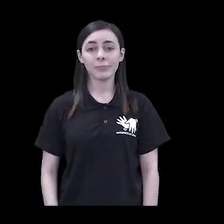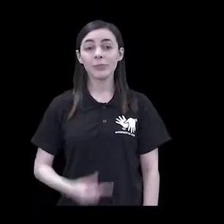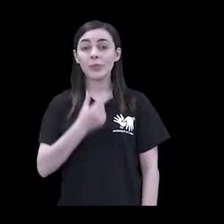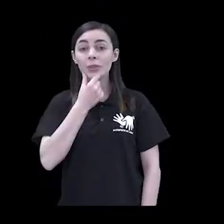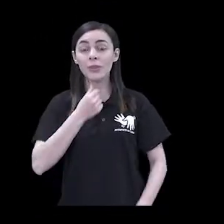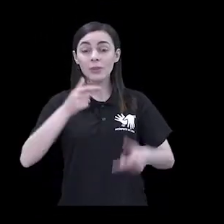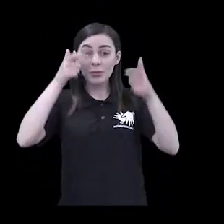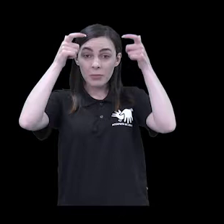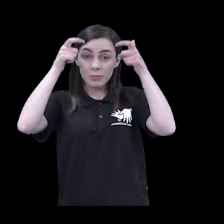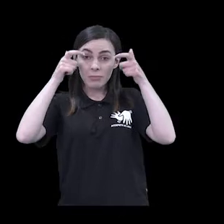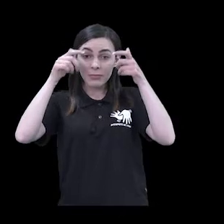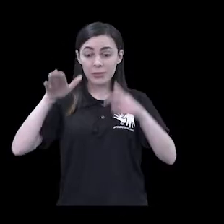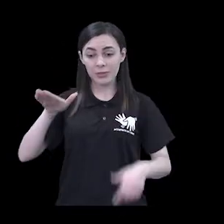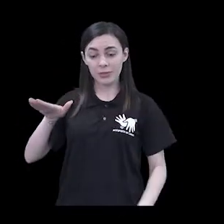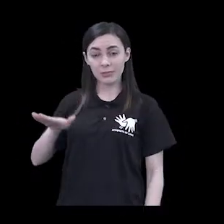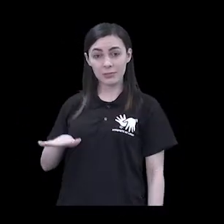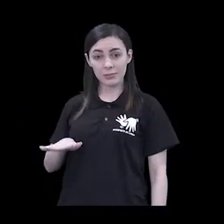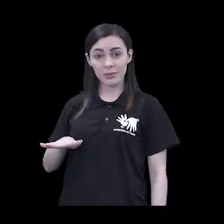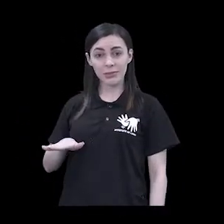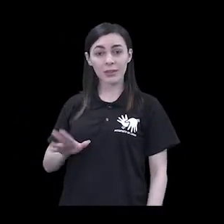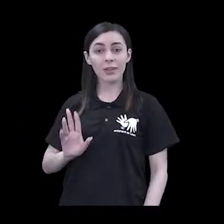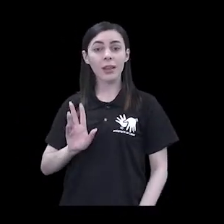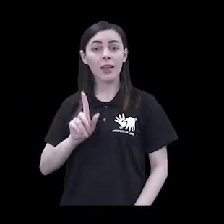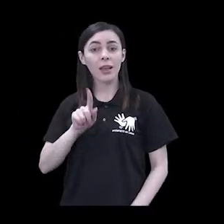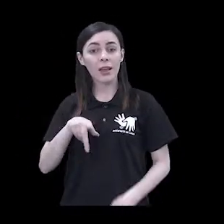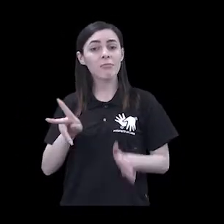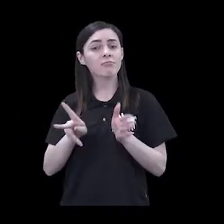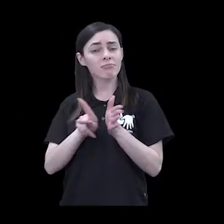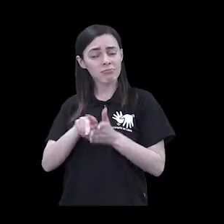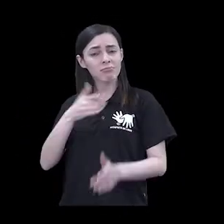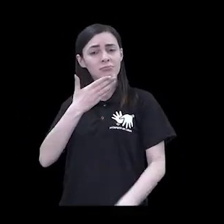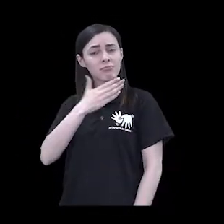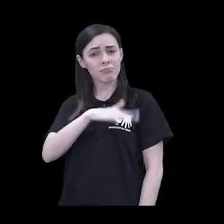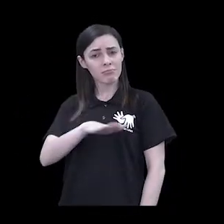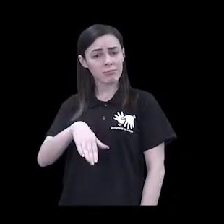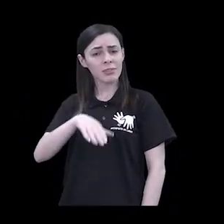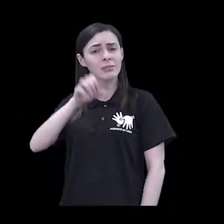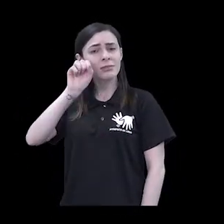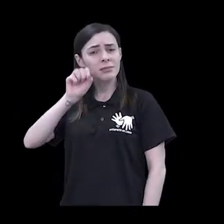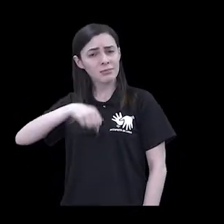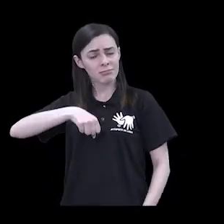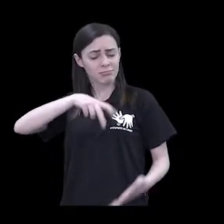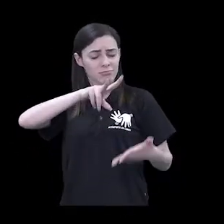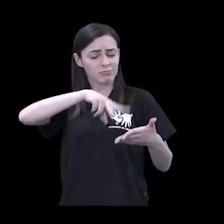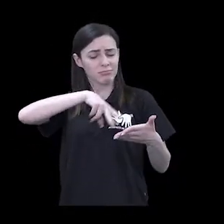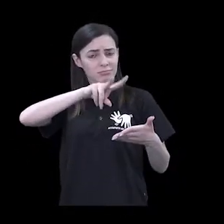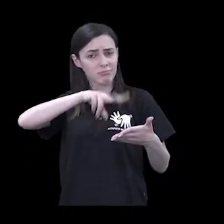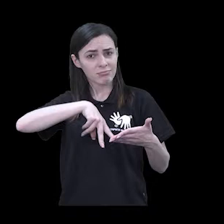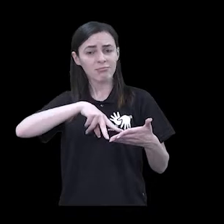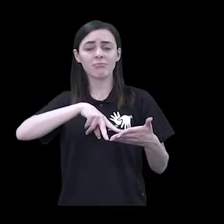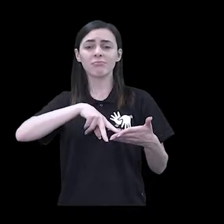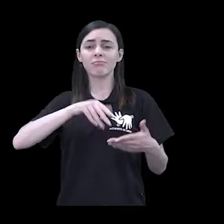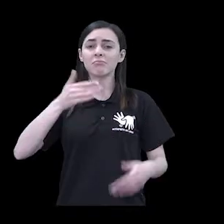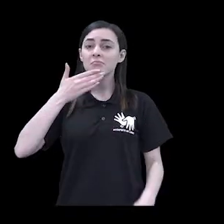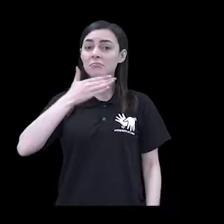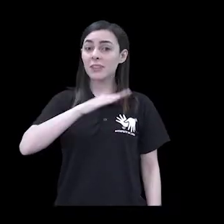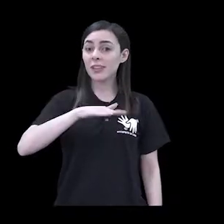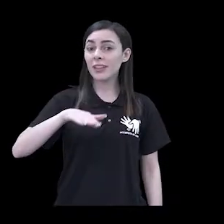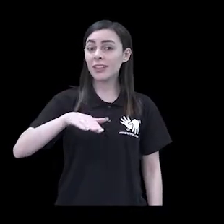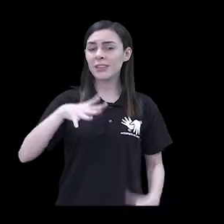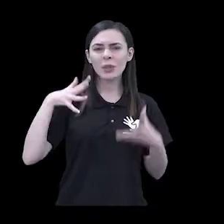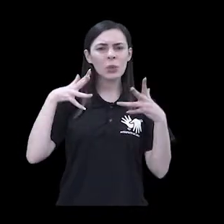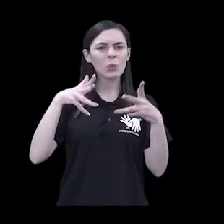O Pequeno Príncipe é para crianças, sim. Para a criança que